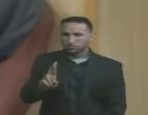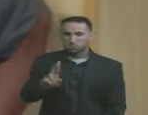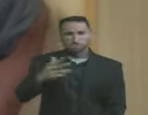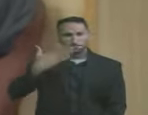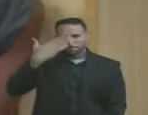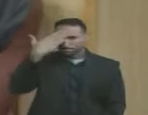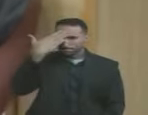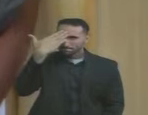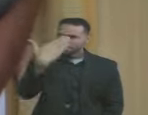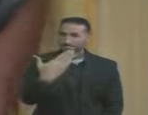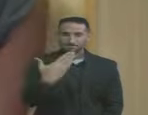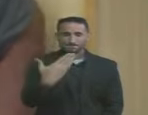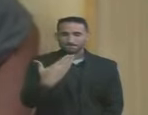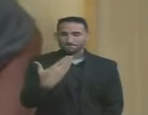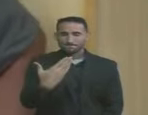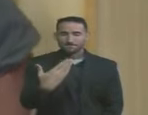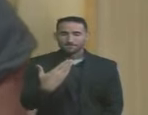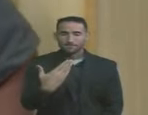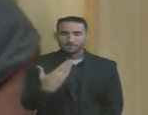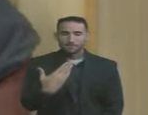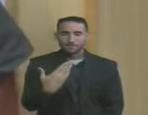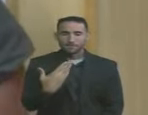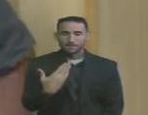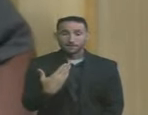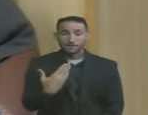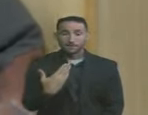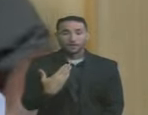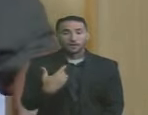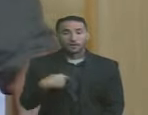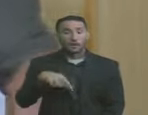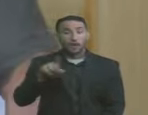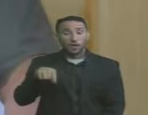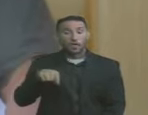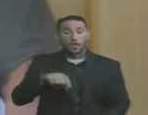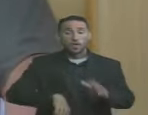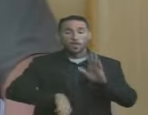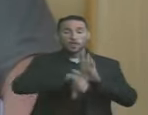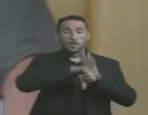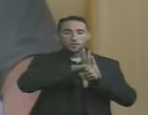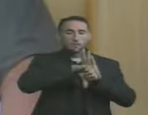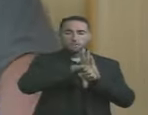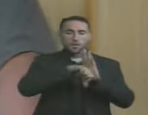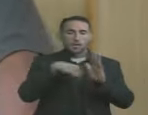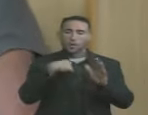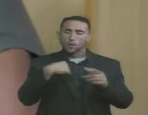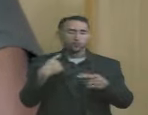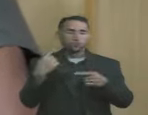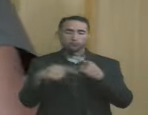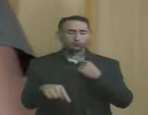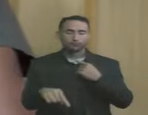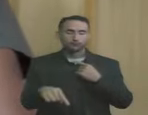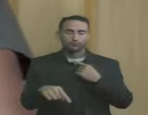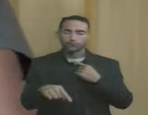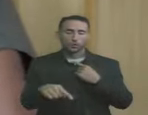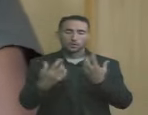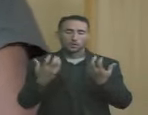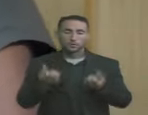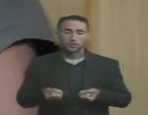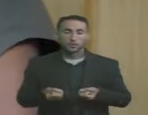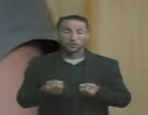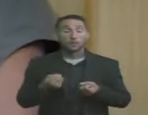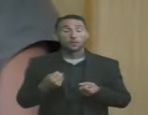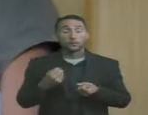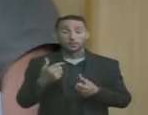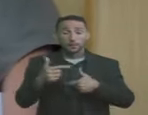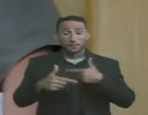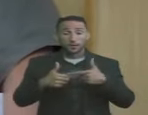obrigado e é um crime eleitoral isso eu não participo disto e eu trabalhei 4